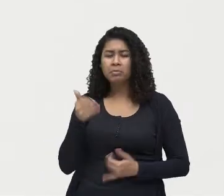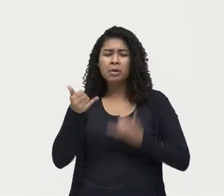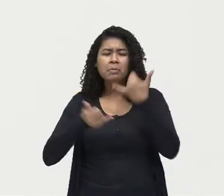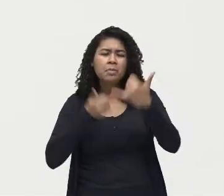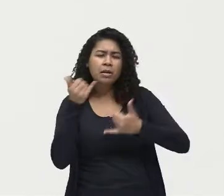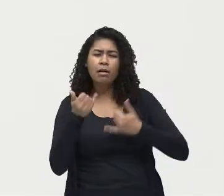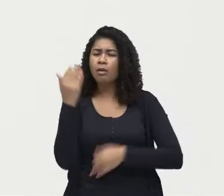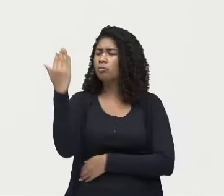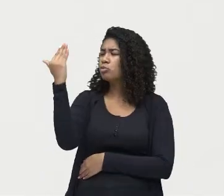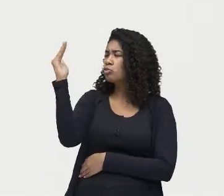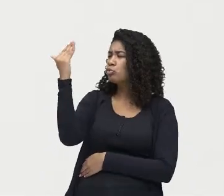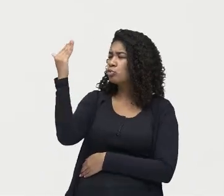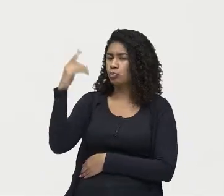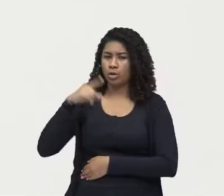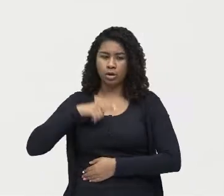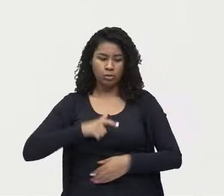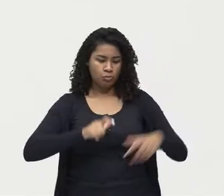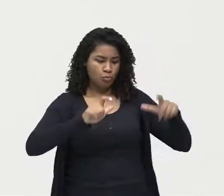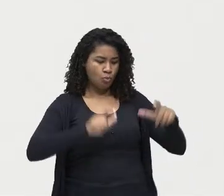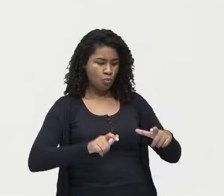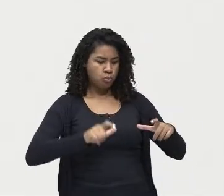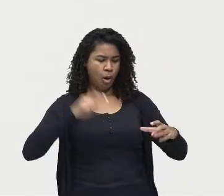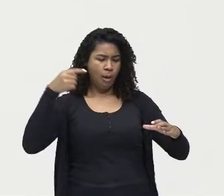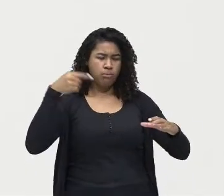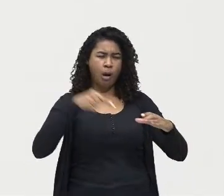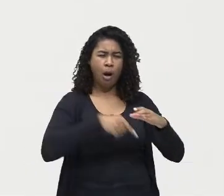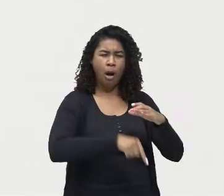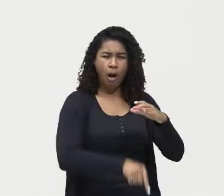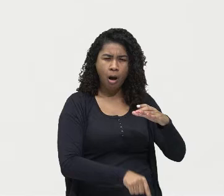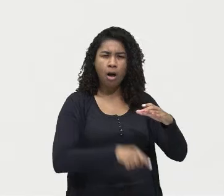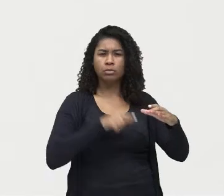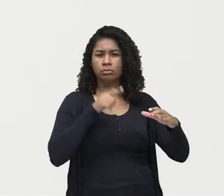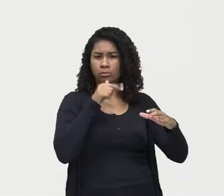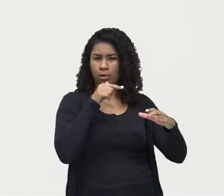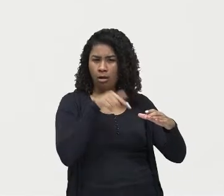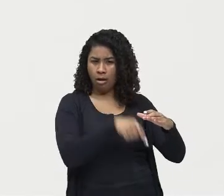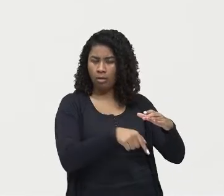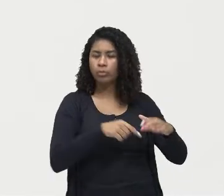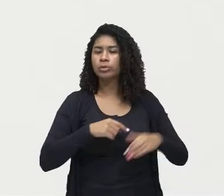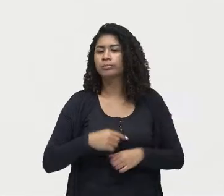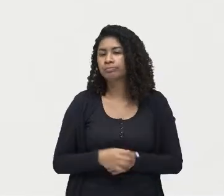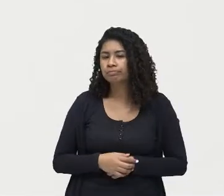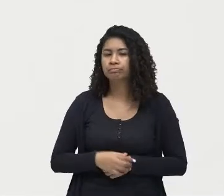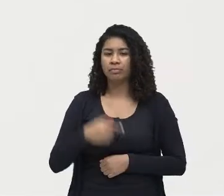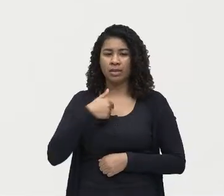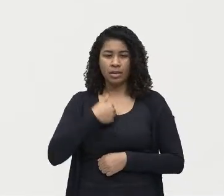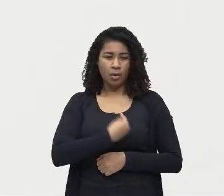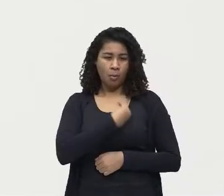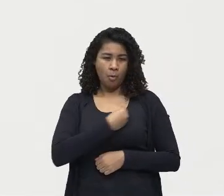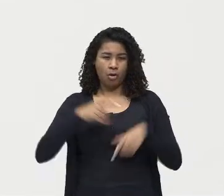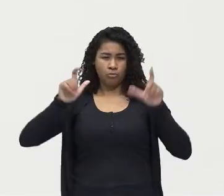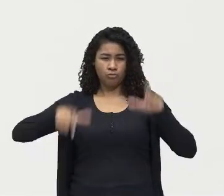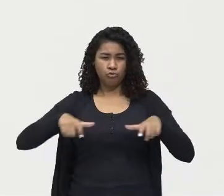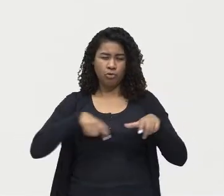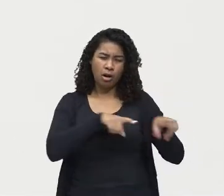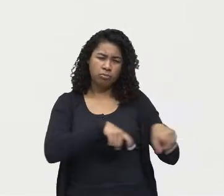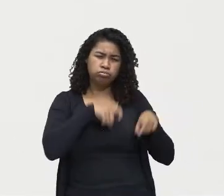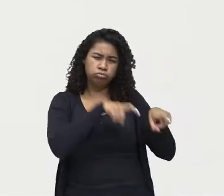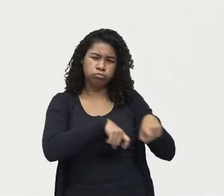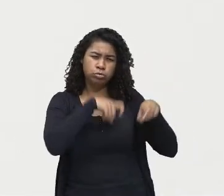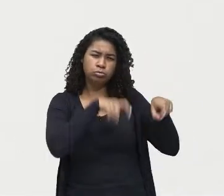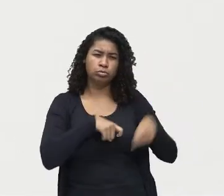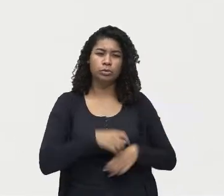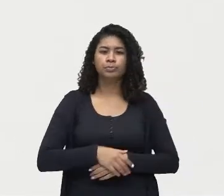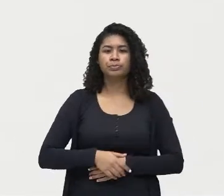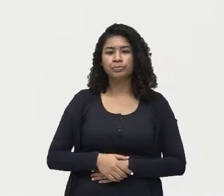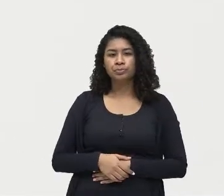de um poço da minha casa. Eu morava numa fazenda meio selvagem. ele deixou cair e você observa